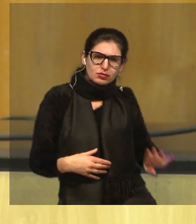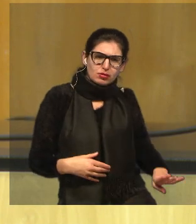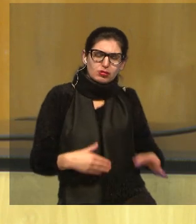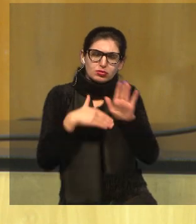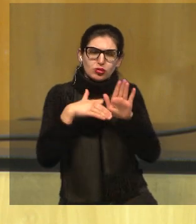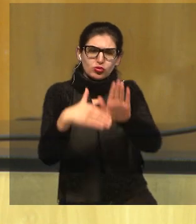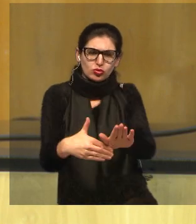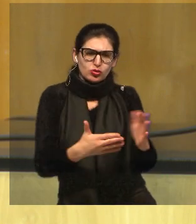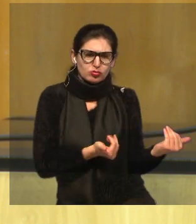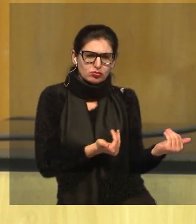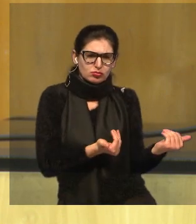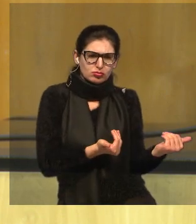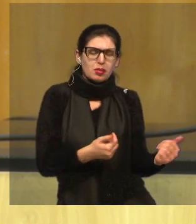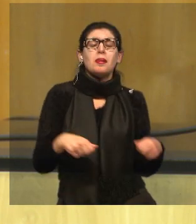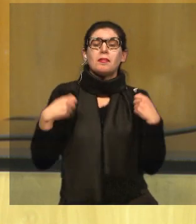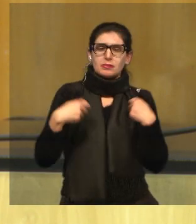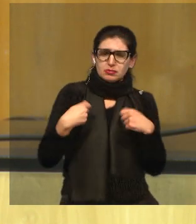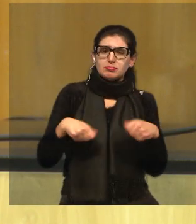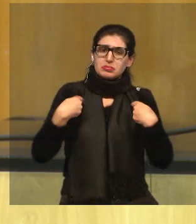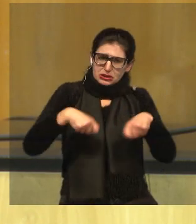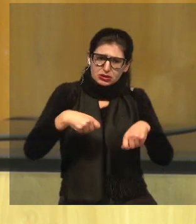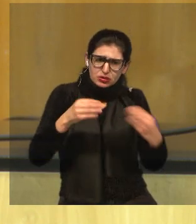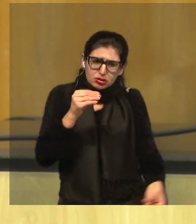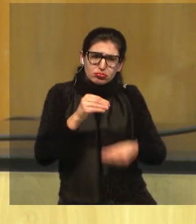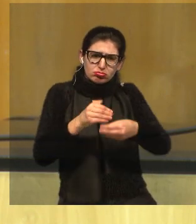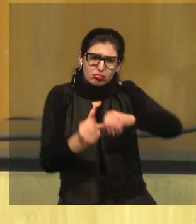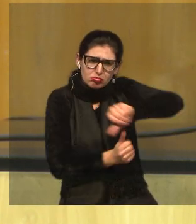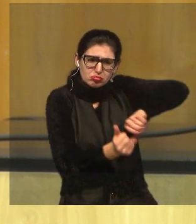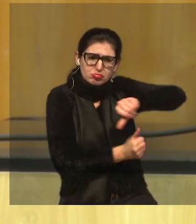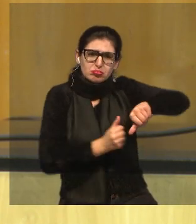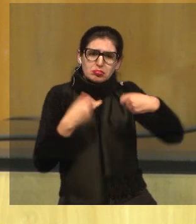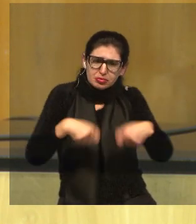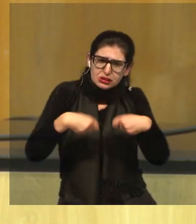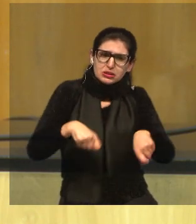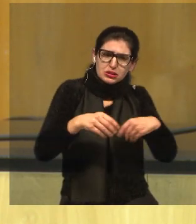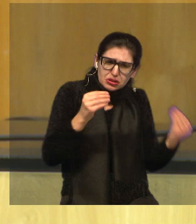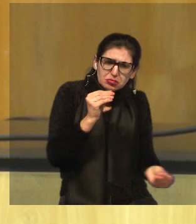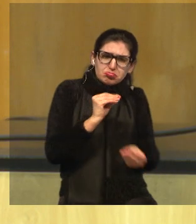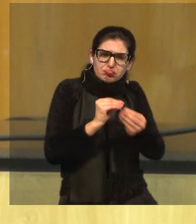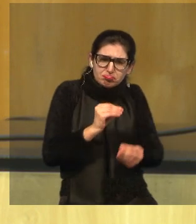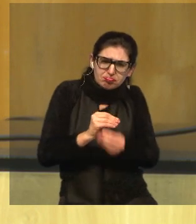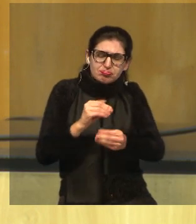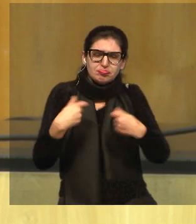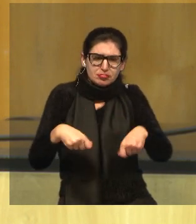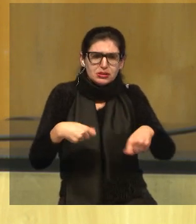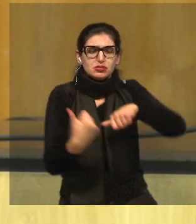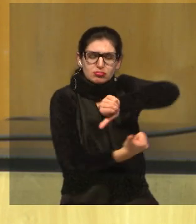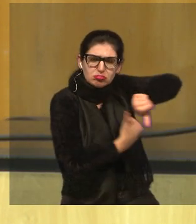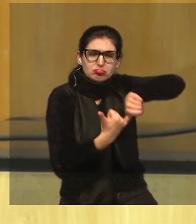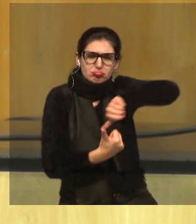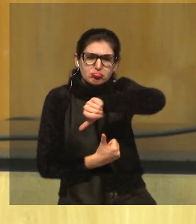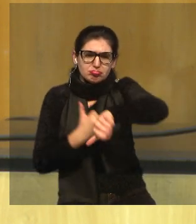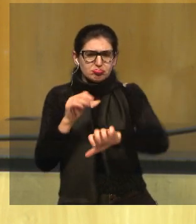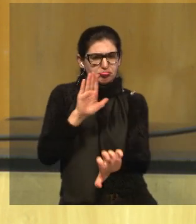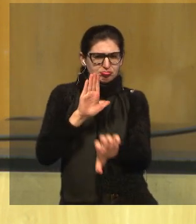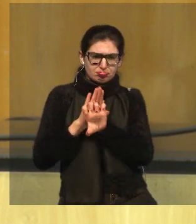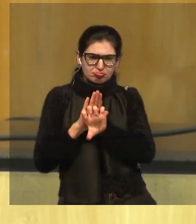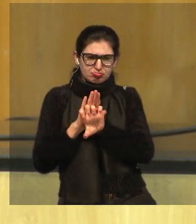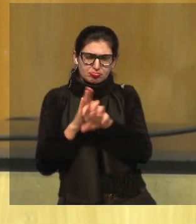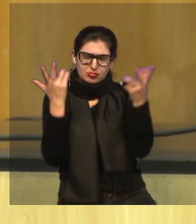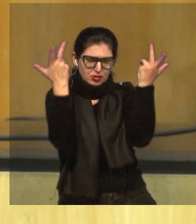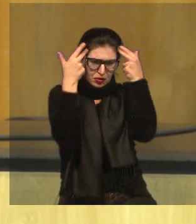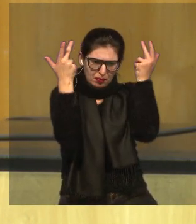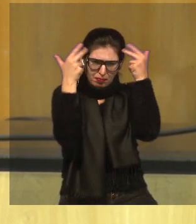possa observar algumas alterações necessárias, que a gente não acredite que ao mundo de transformações, os tempos